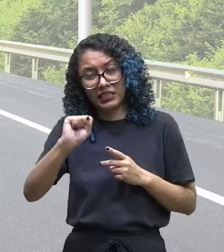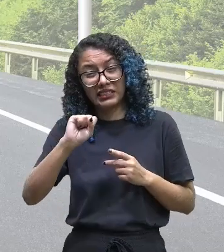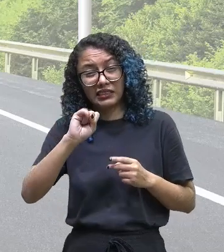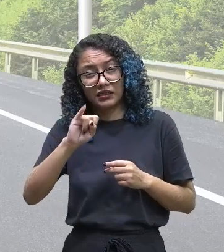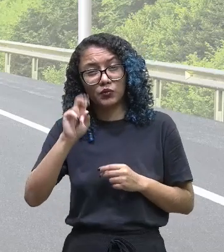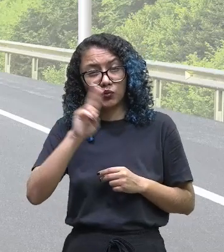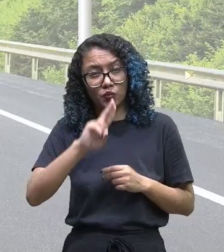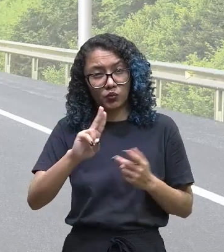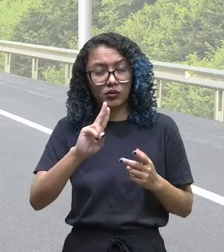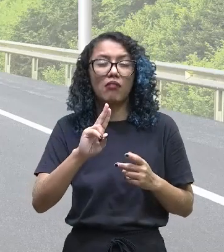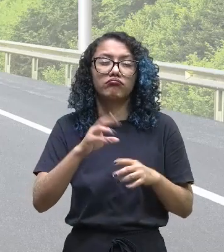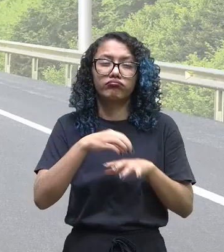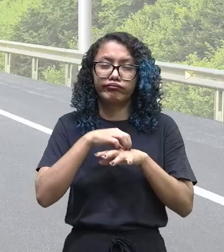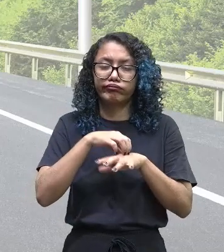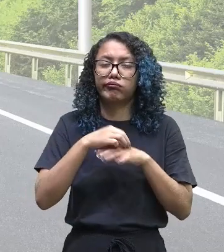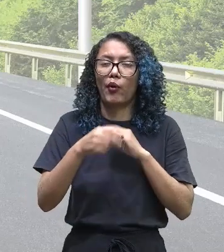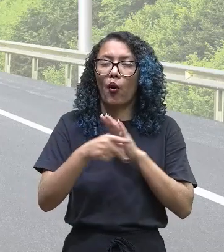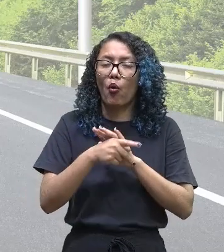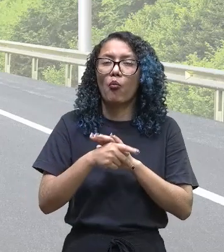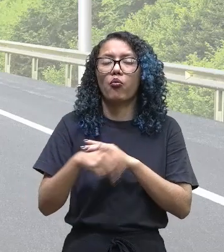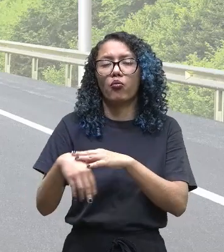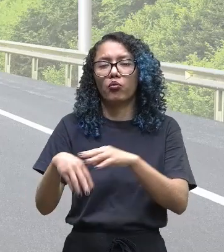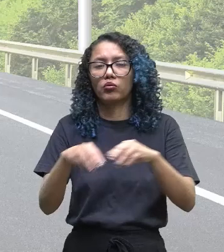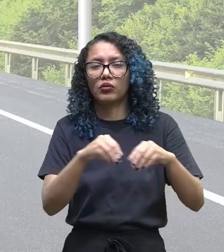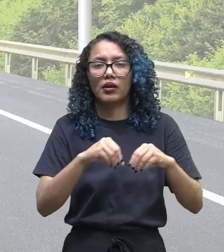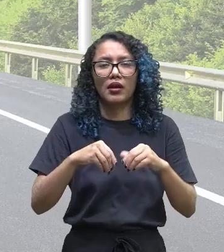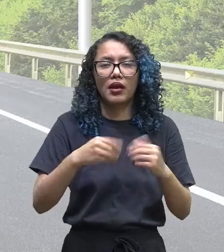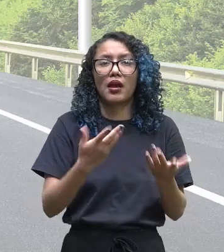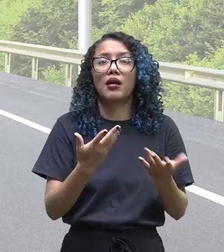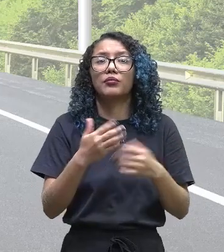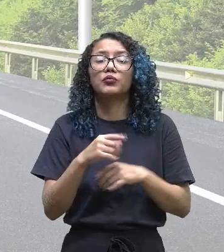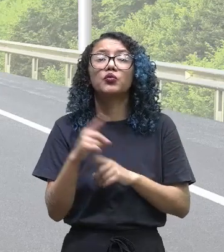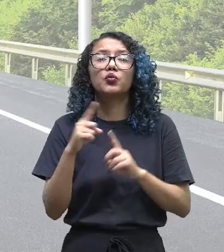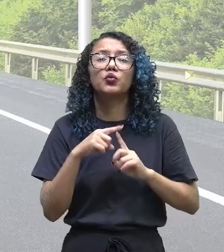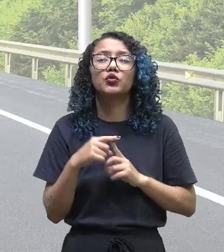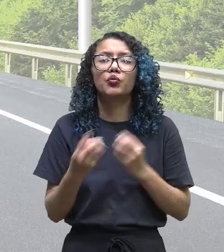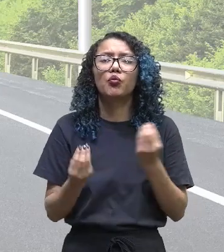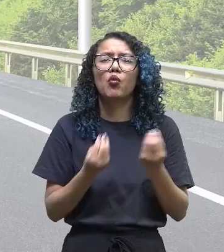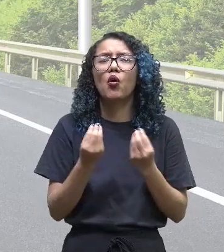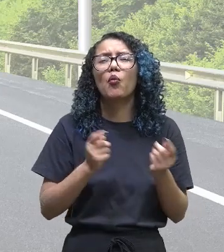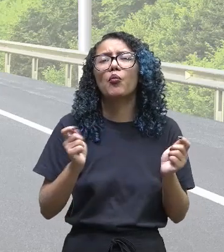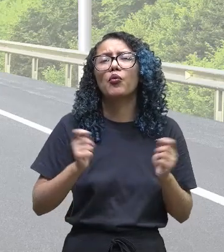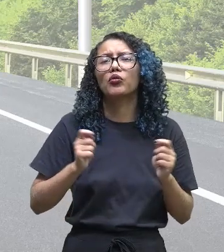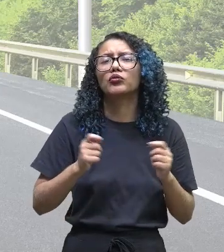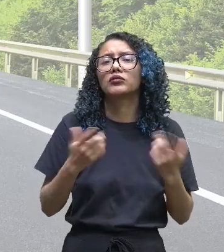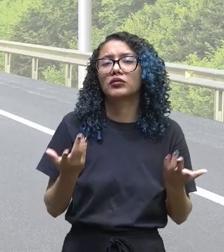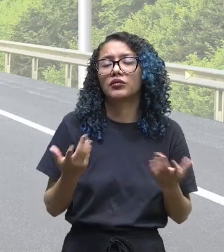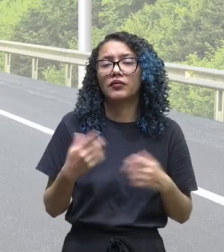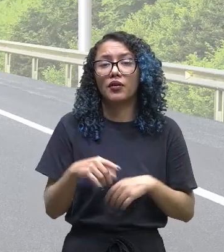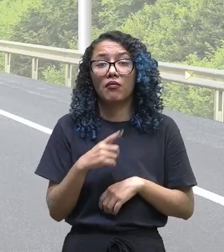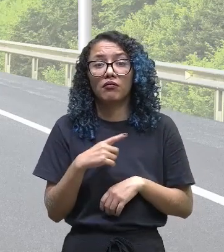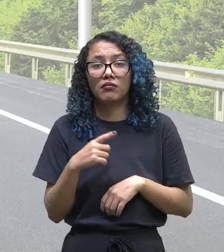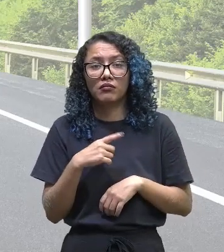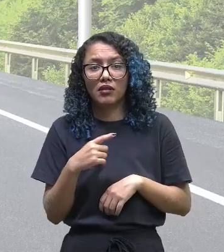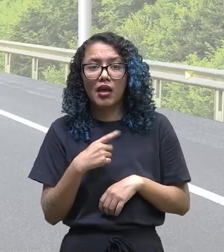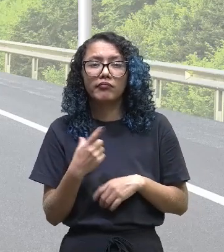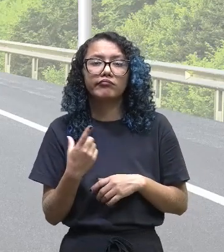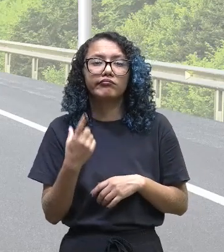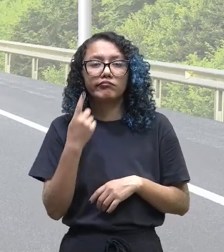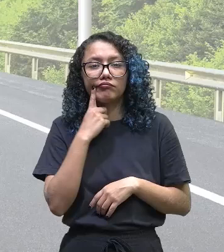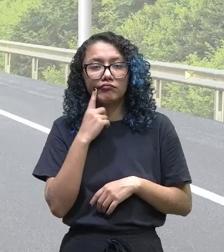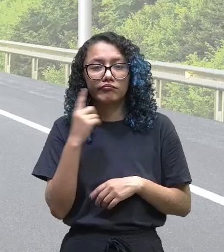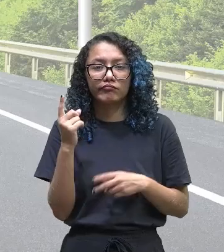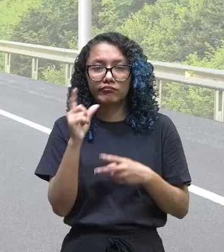por terra, esses veículos, eles vão de duas formas. Por carreteras, que, né,